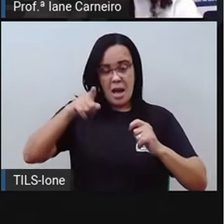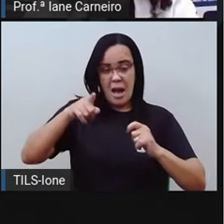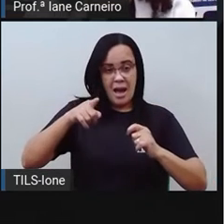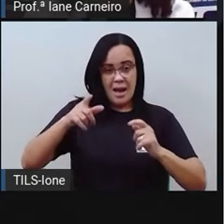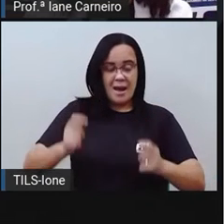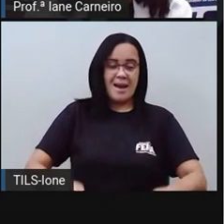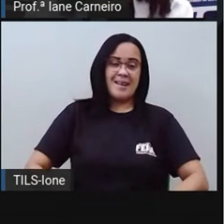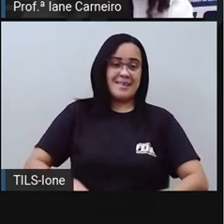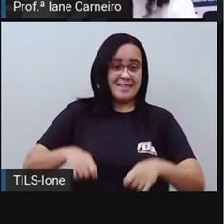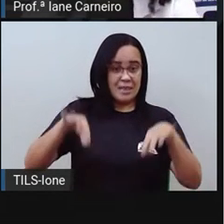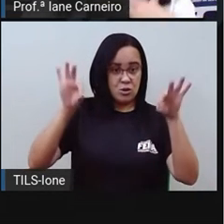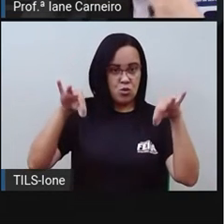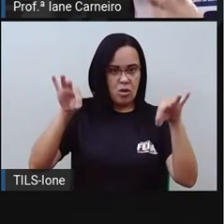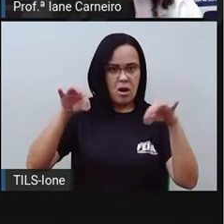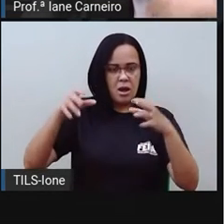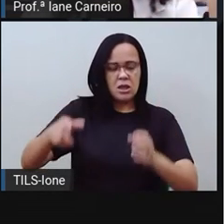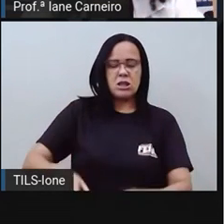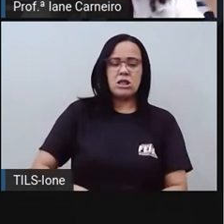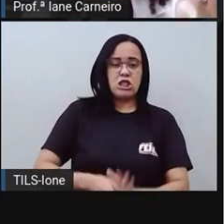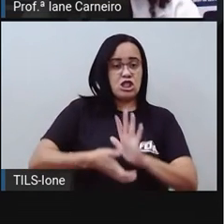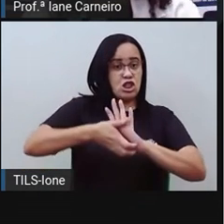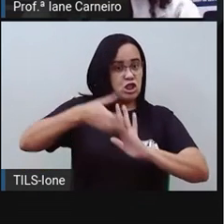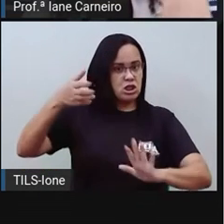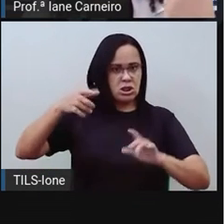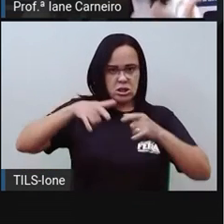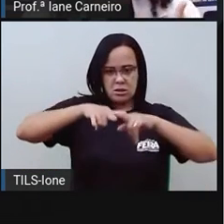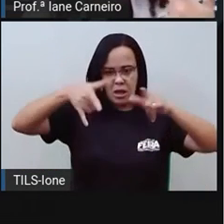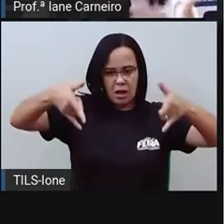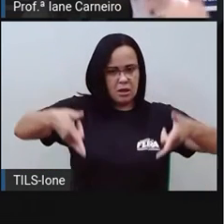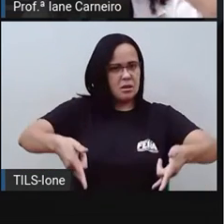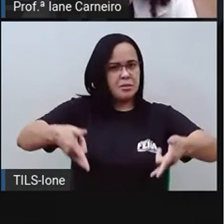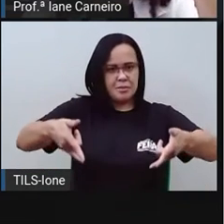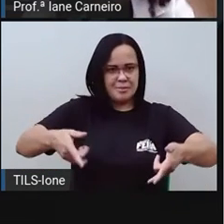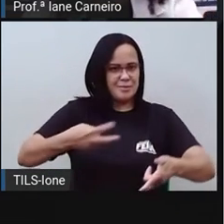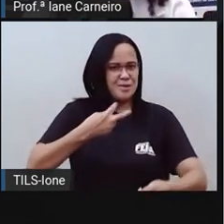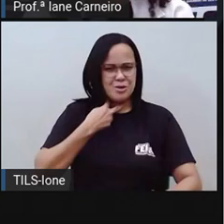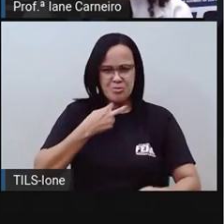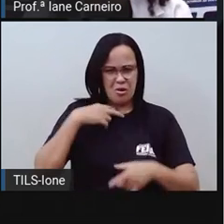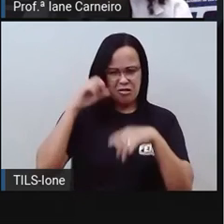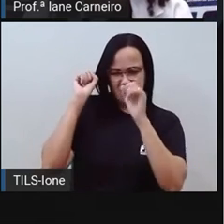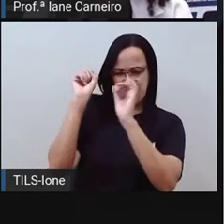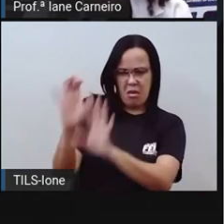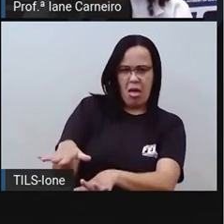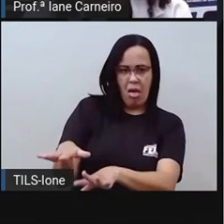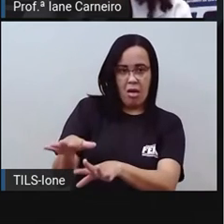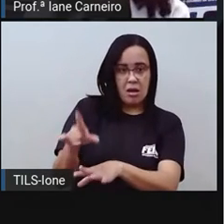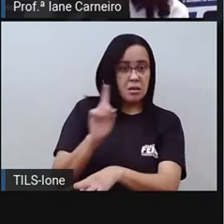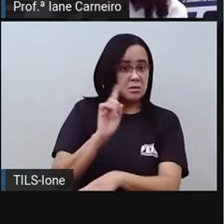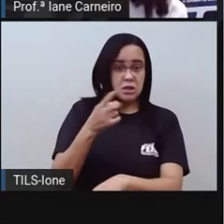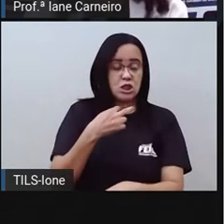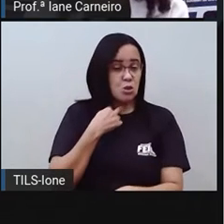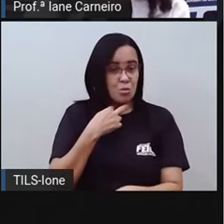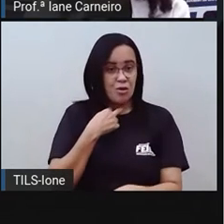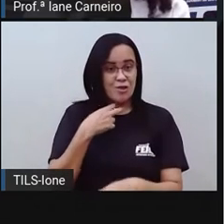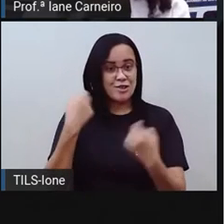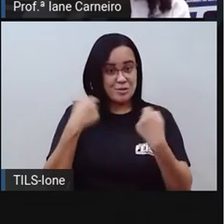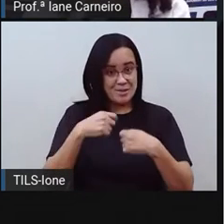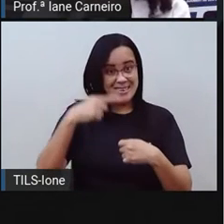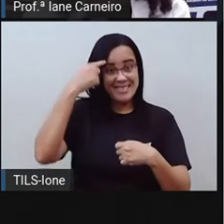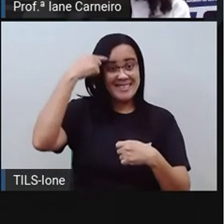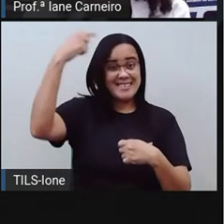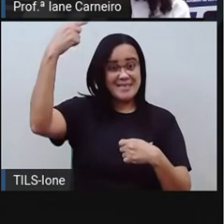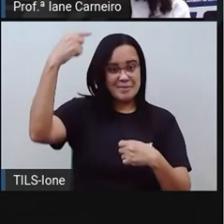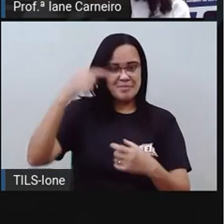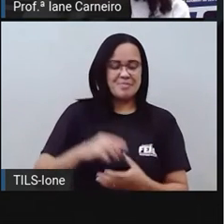eu esqueço, né? Então, a gente tem que estar exercitando essa, para não esquecer das regras, né?